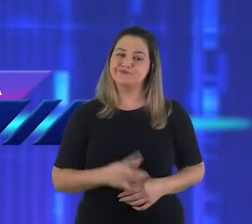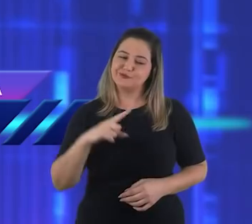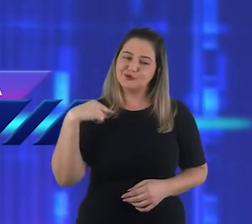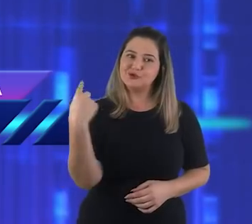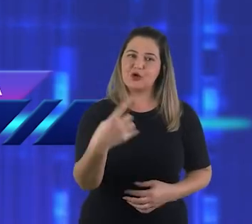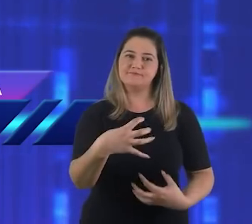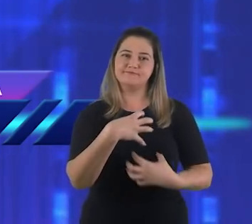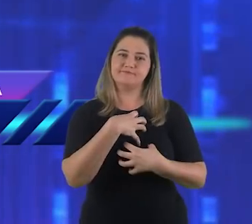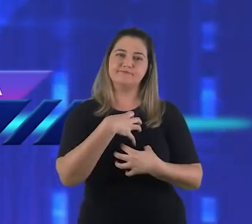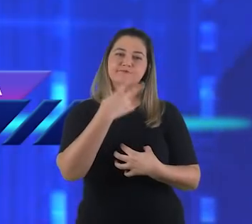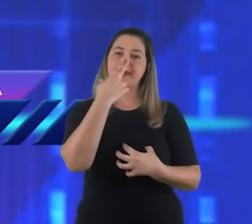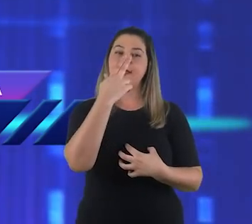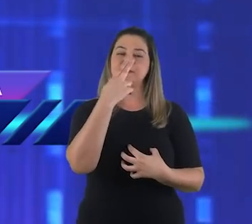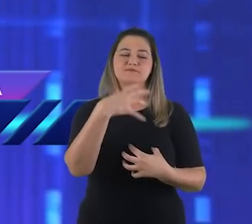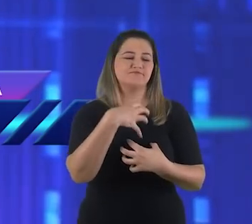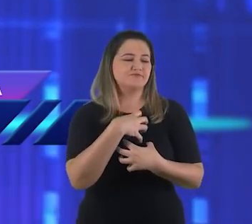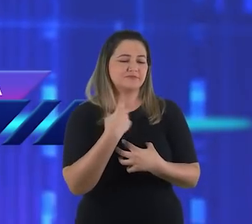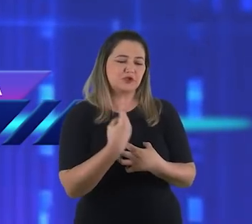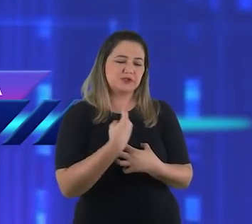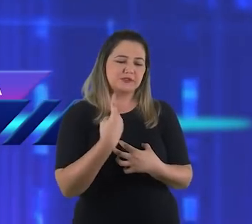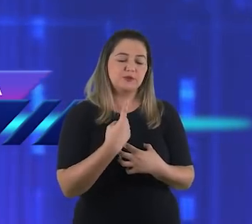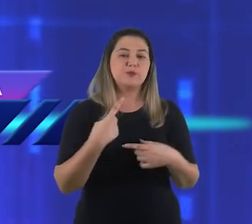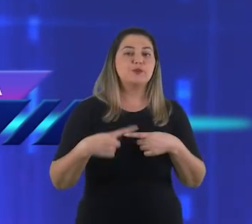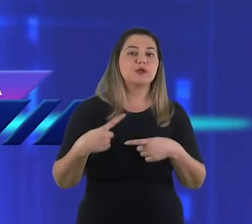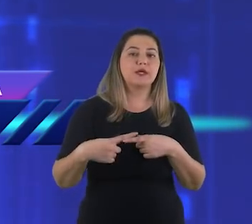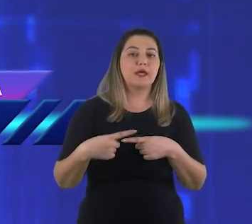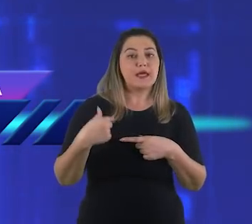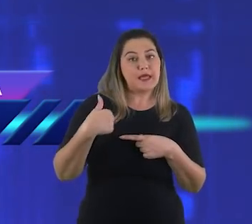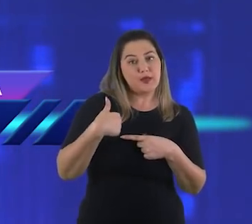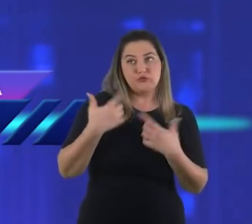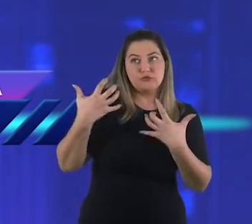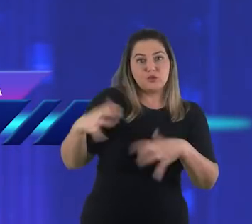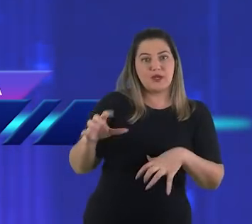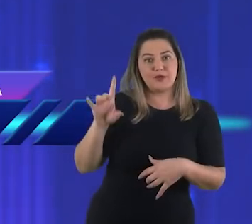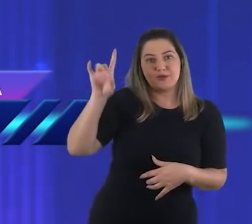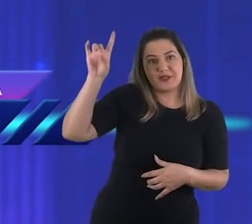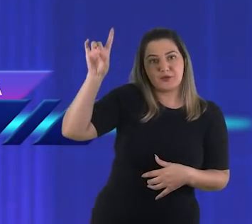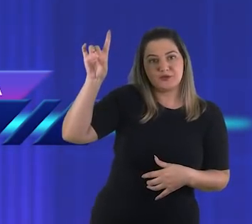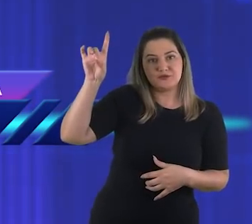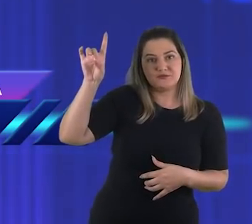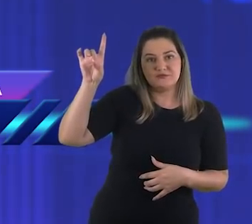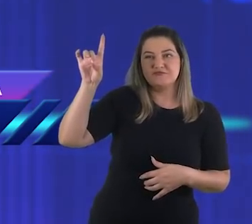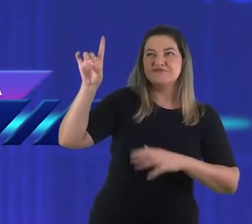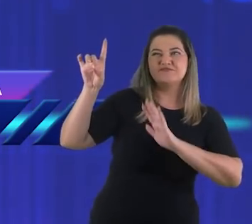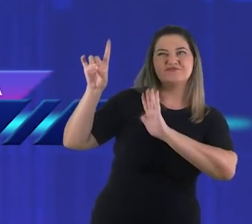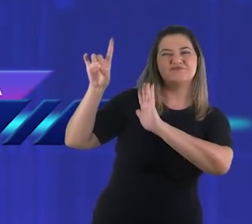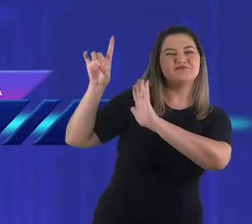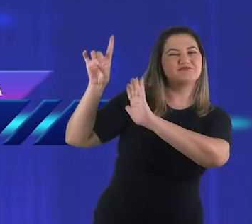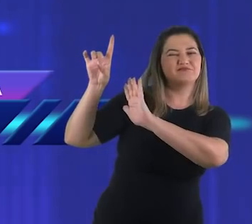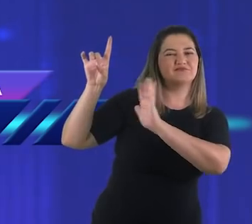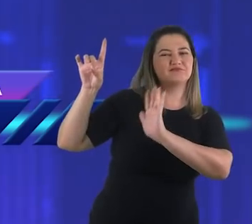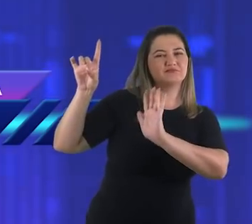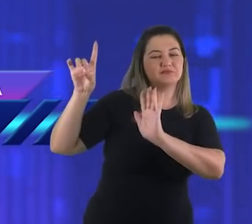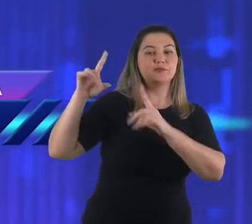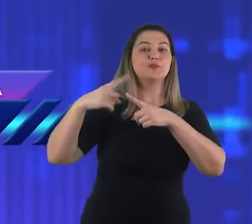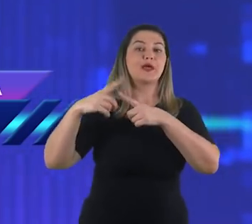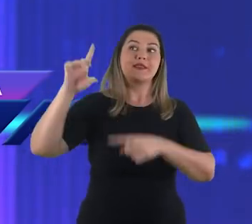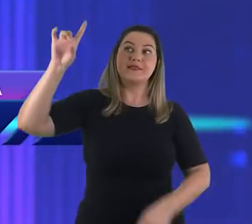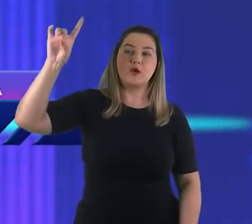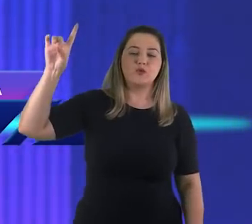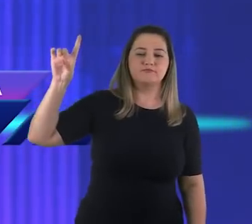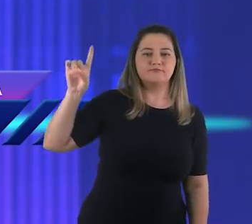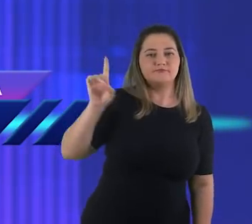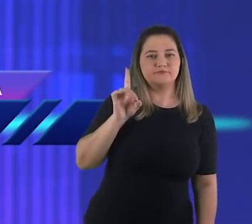se sente abandonado porque ele abandona Deus. É mais ou menos assim. Deus,